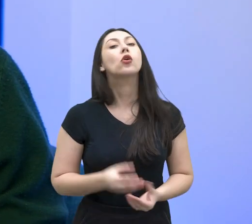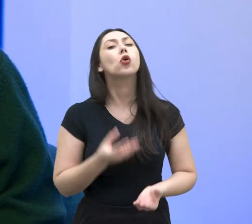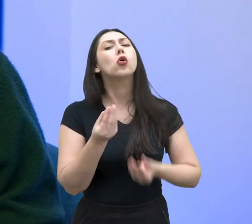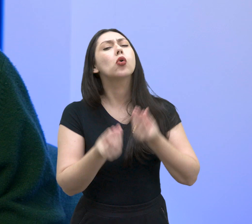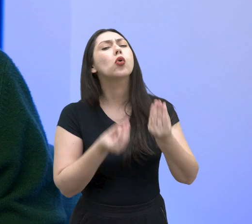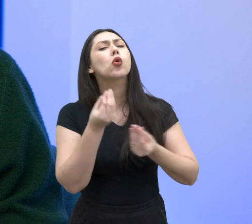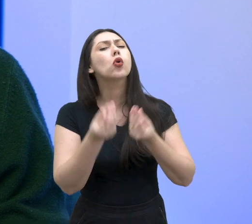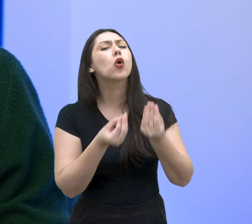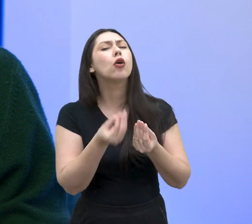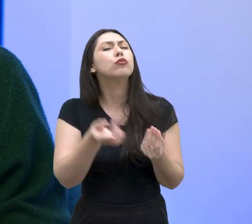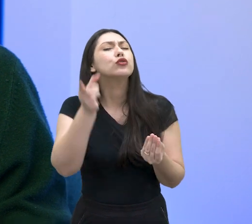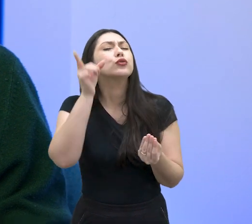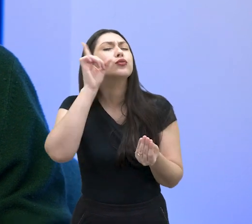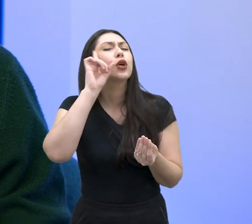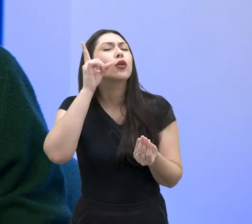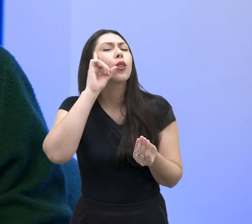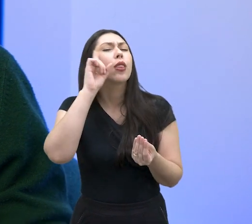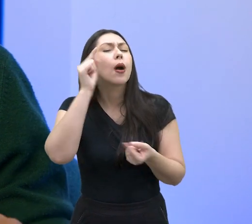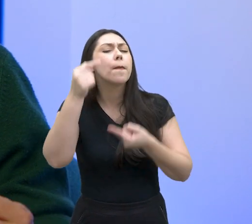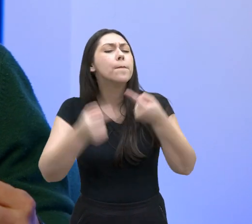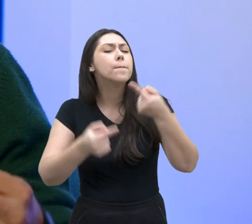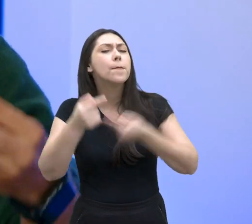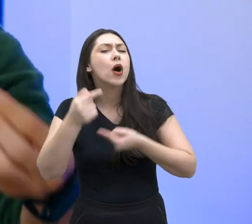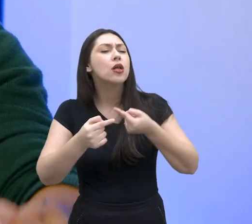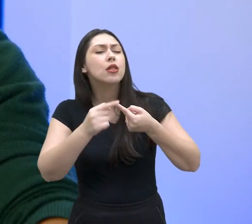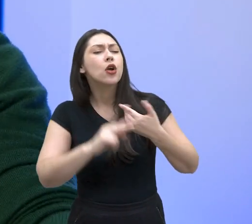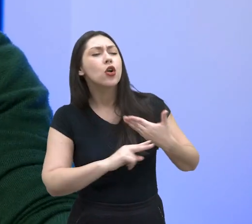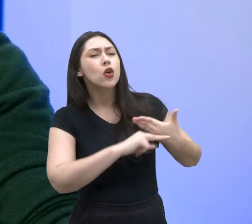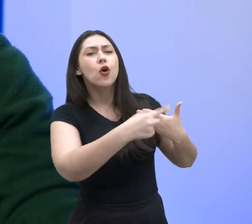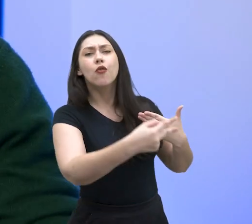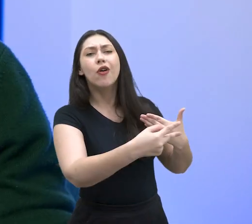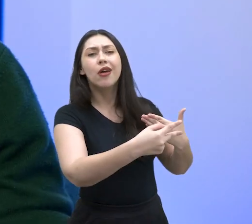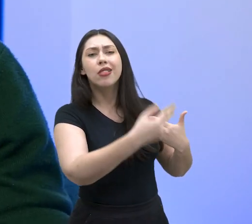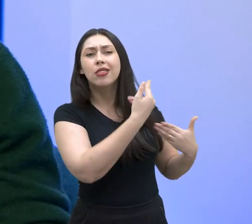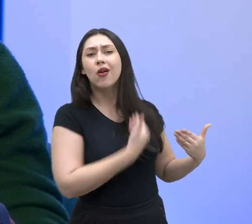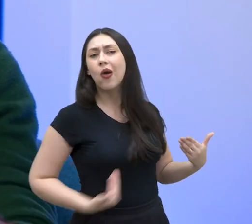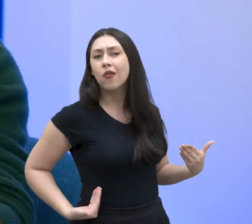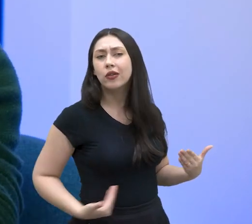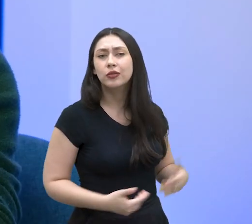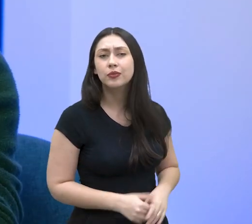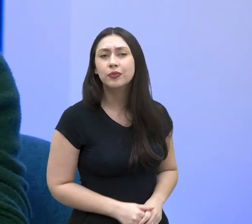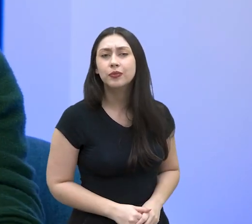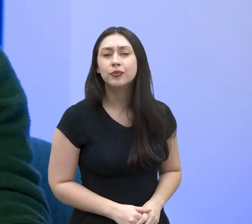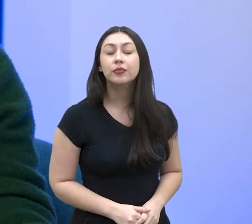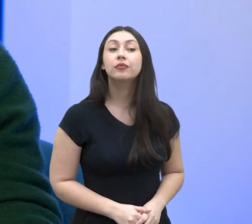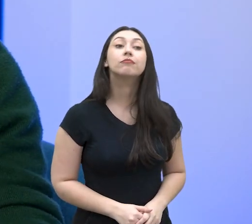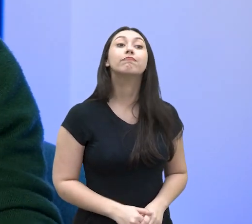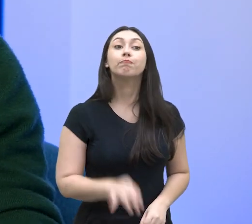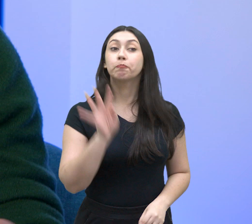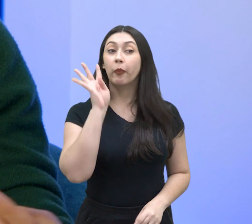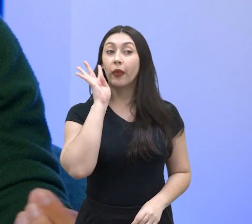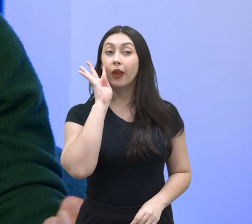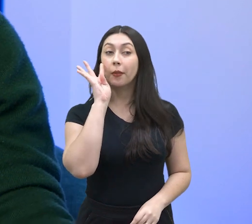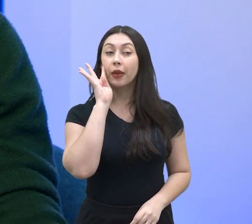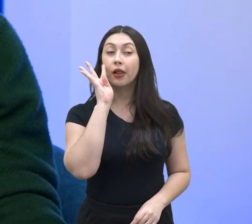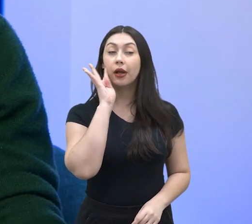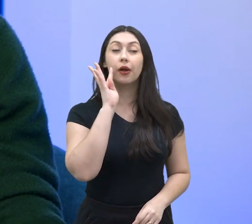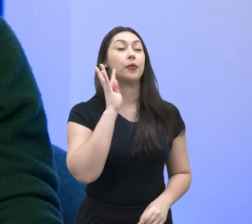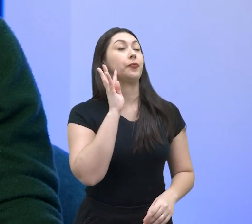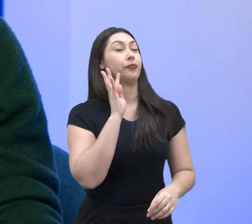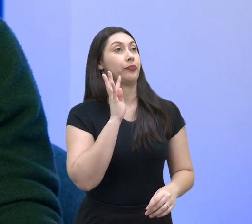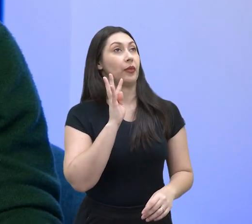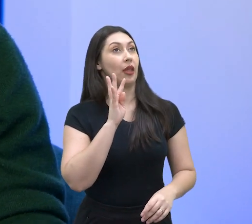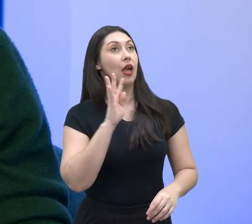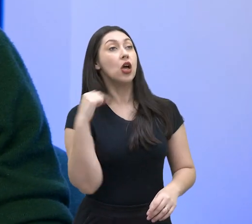gente acha que a política ela tá só na televisão, ou só na Câmara, ou às vezes na faculdade